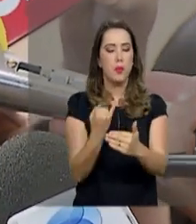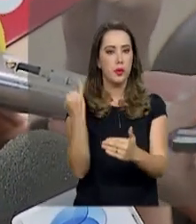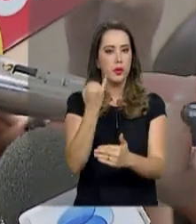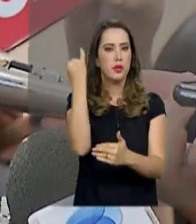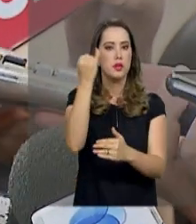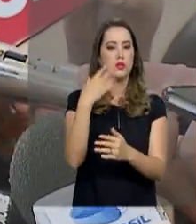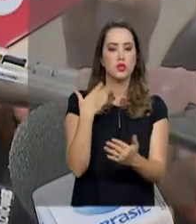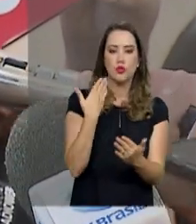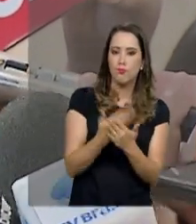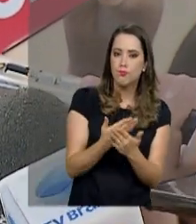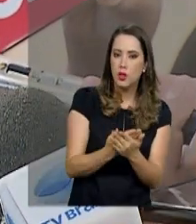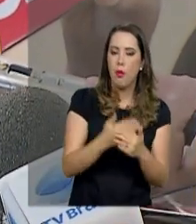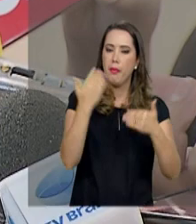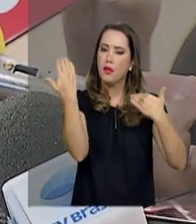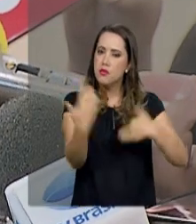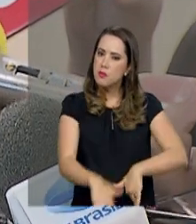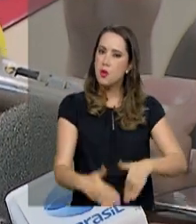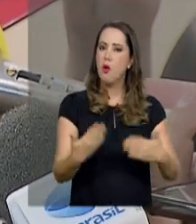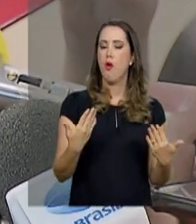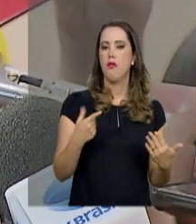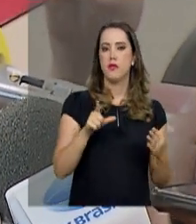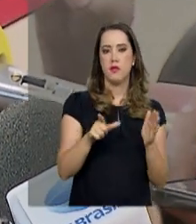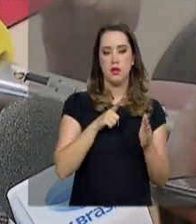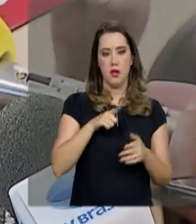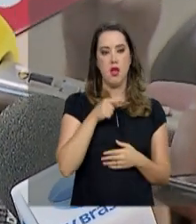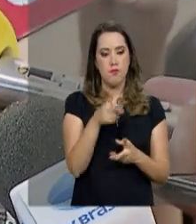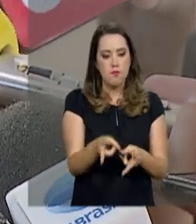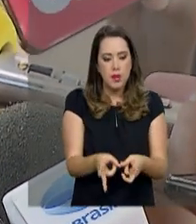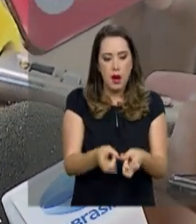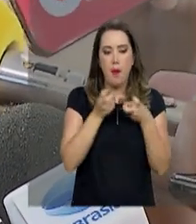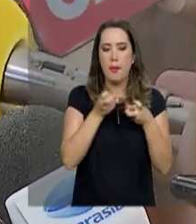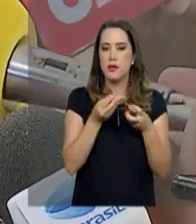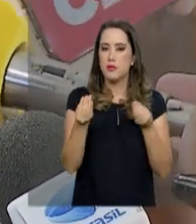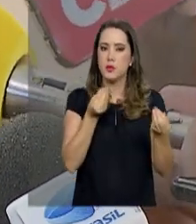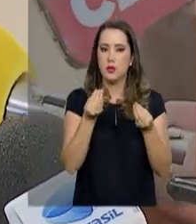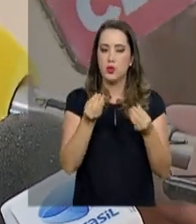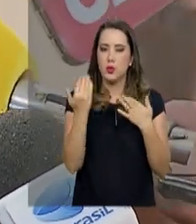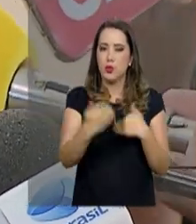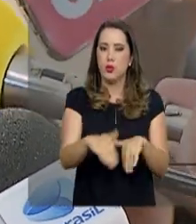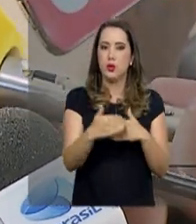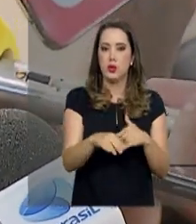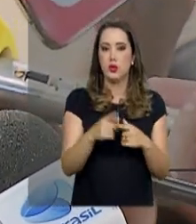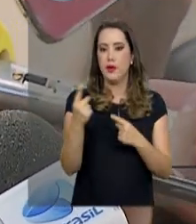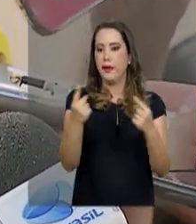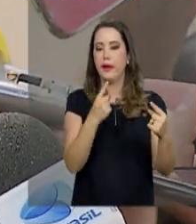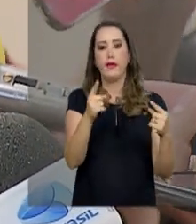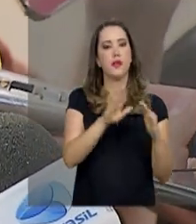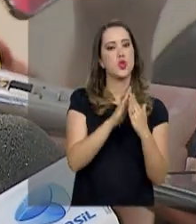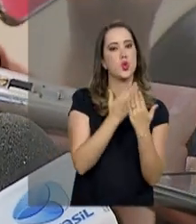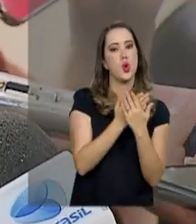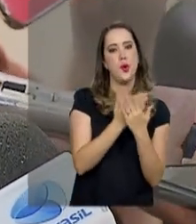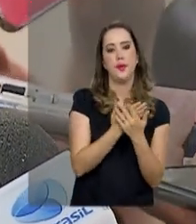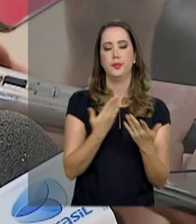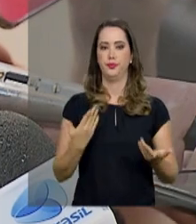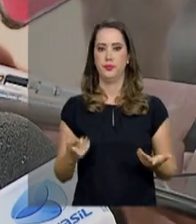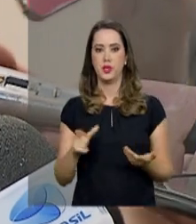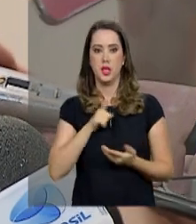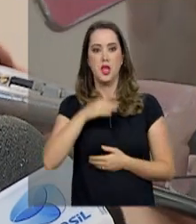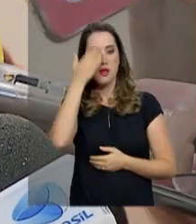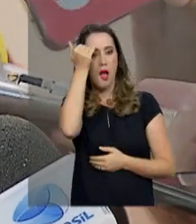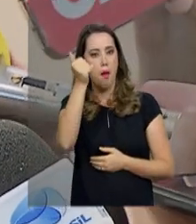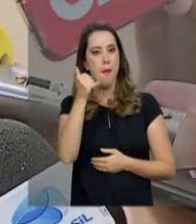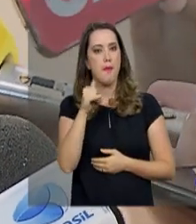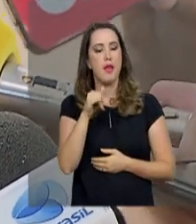fundamental nas avaliações. Pela primeira vez temos o diagnóstico das avaliações por escola no IDEB. Ou seja, temos o IDEB